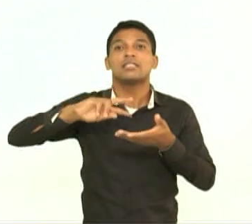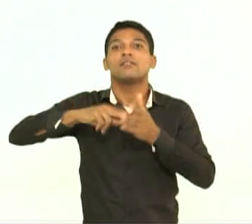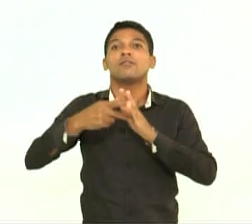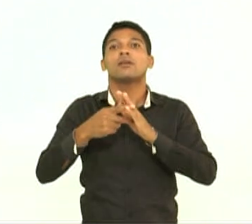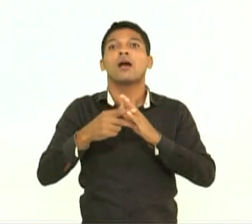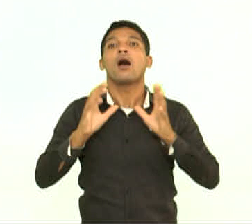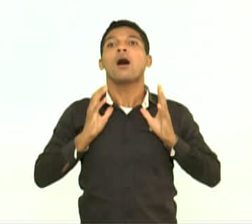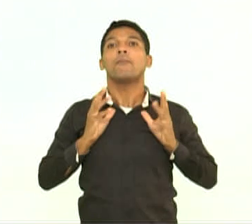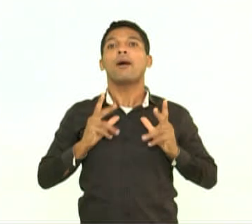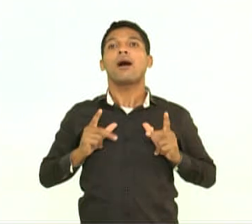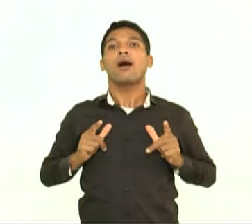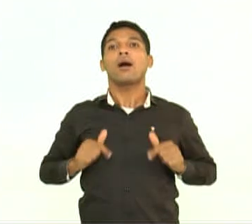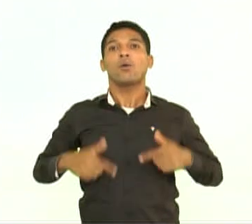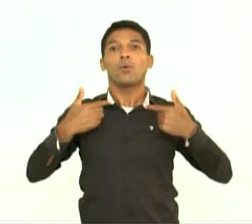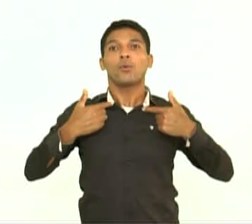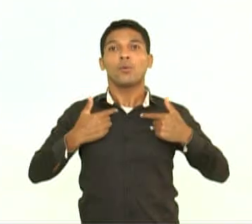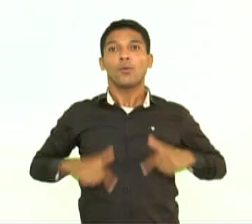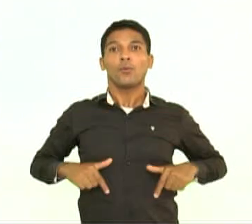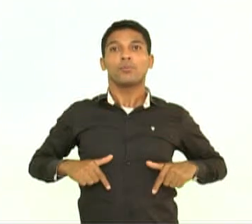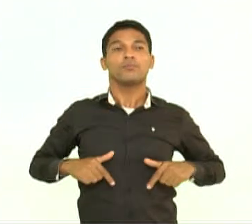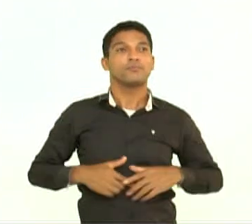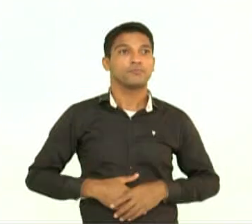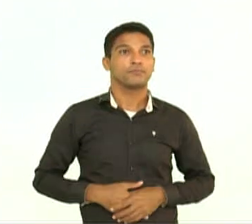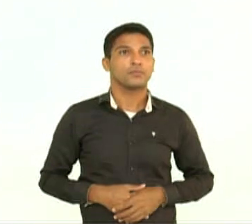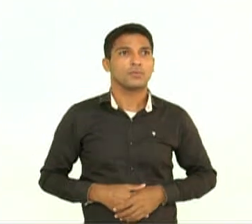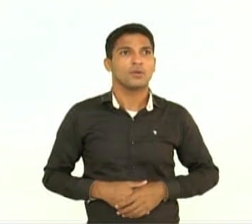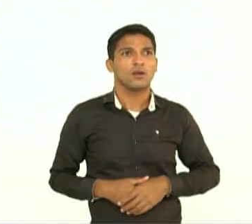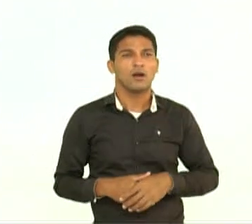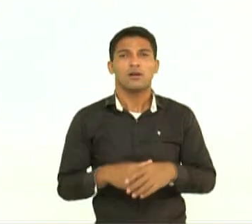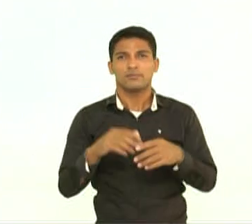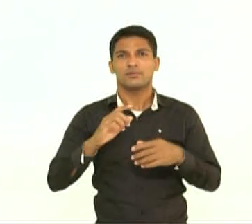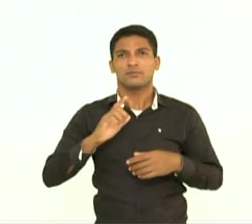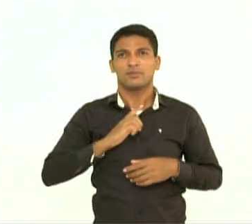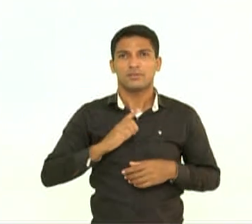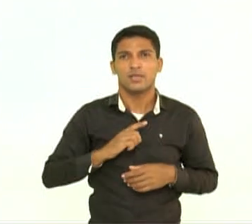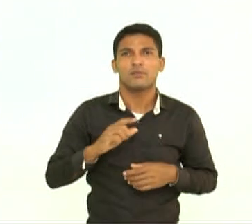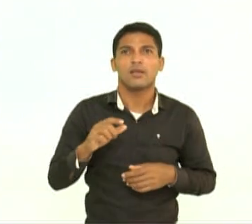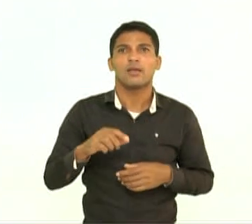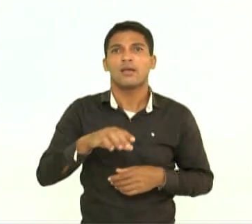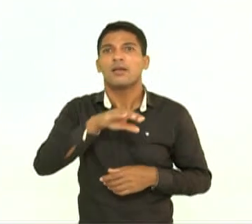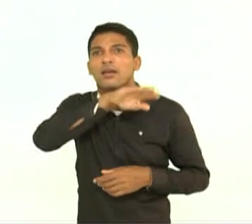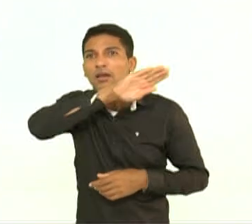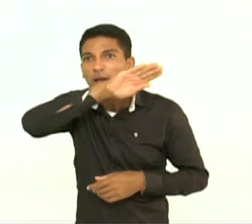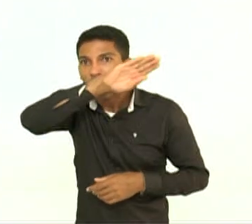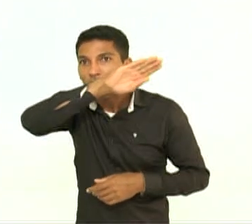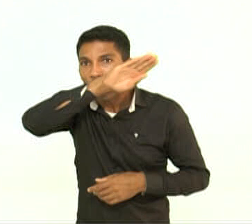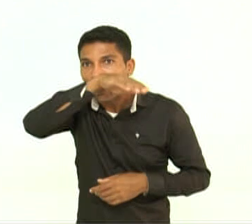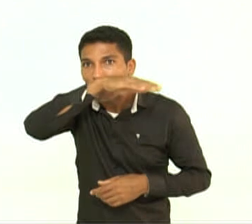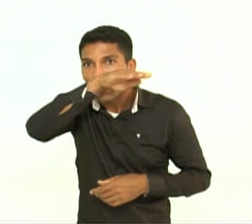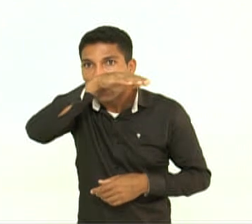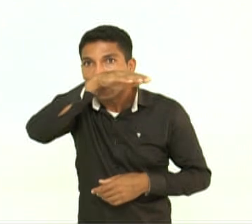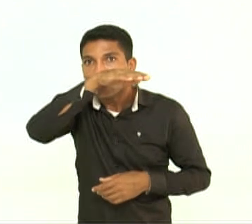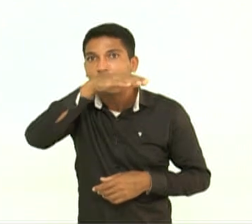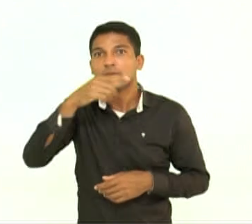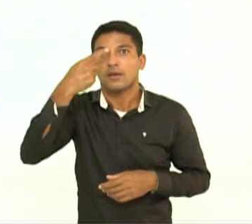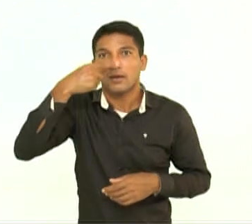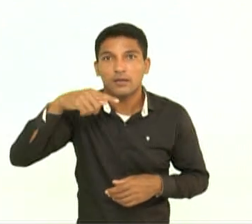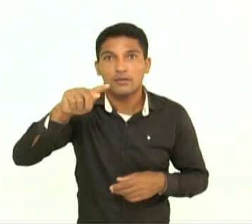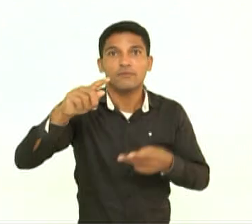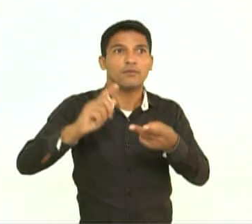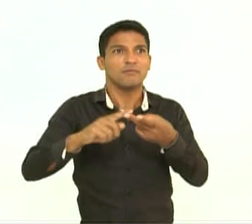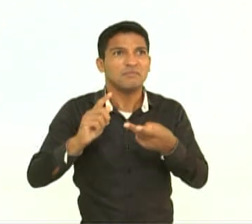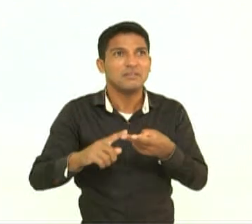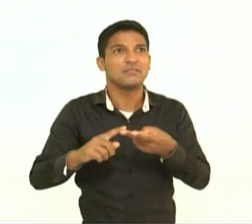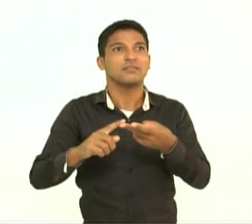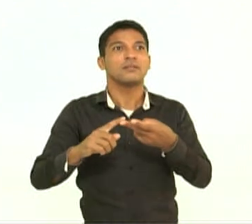muita música, elefantes, enfim, comidas também, claro, típicas indianas, muito gengibre, curry